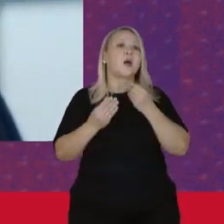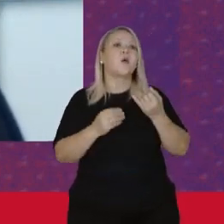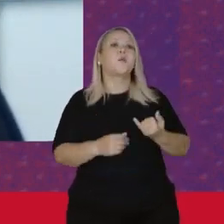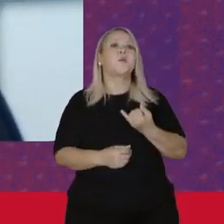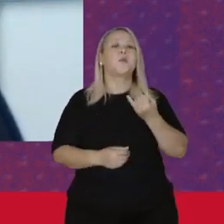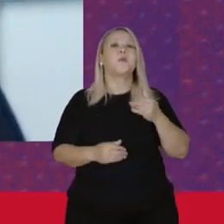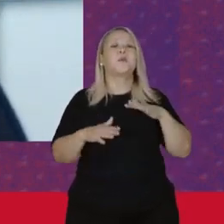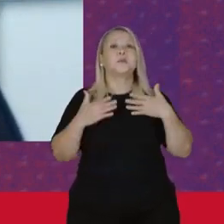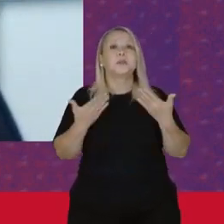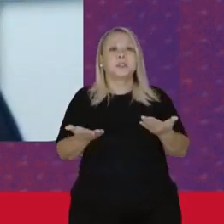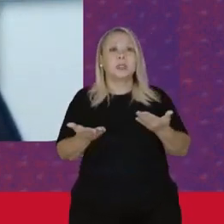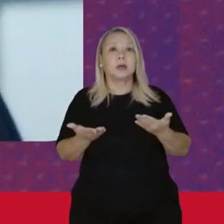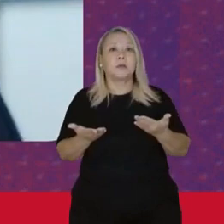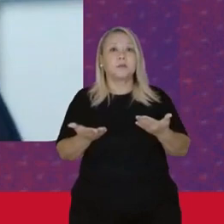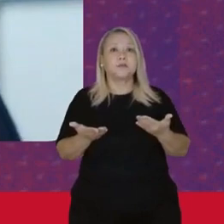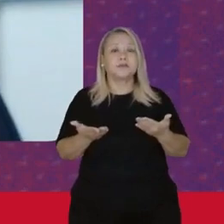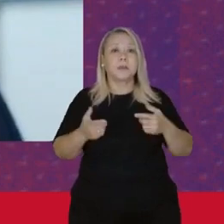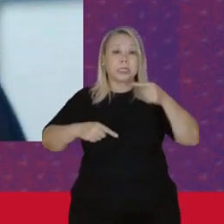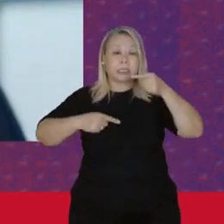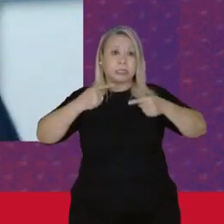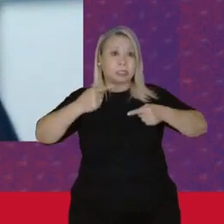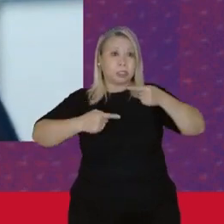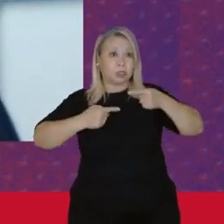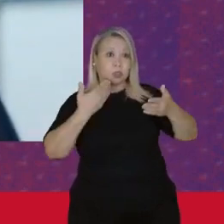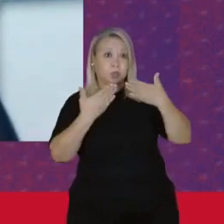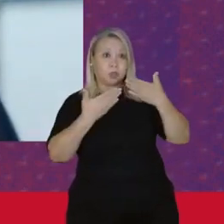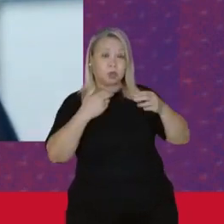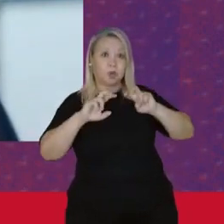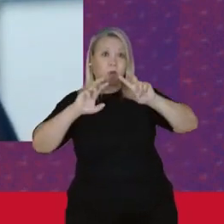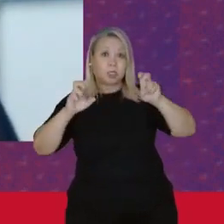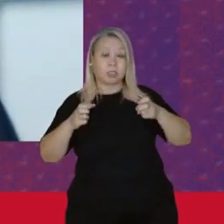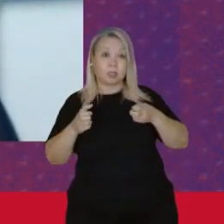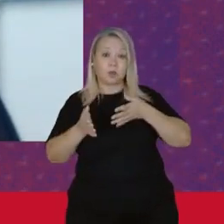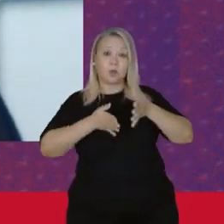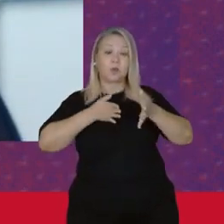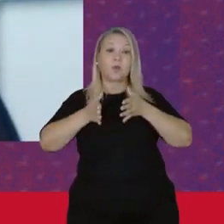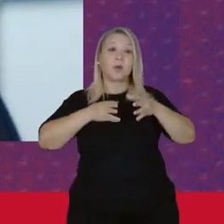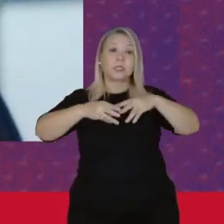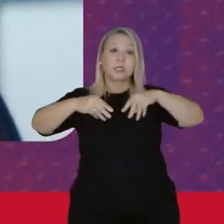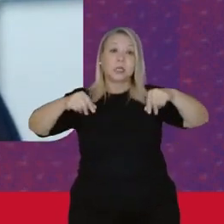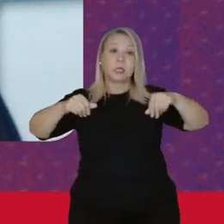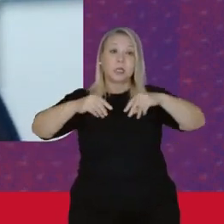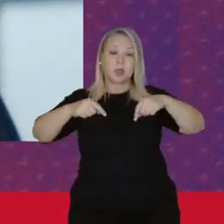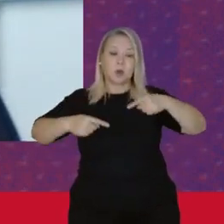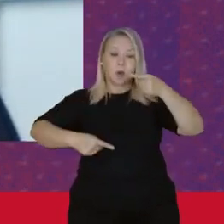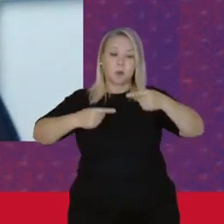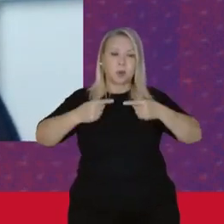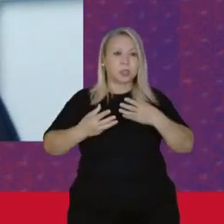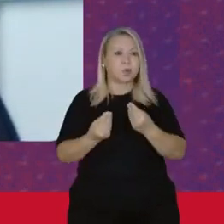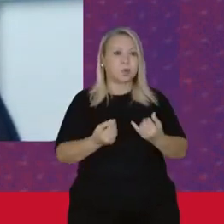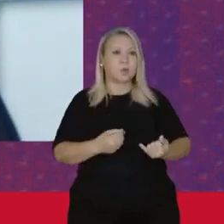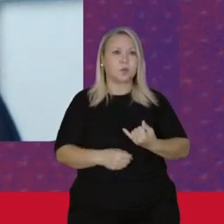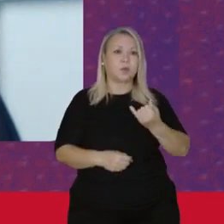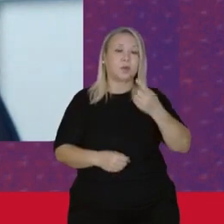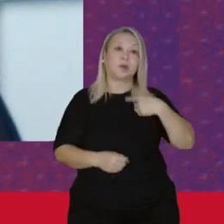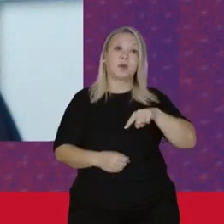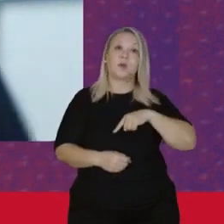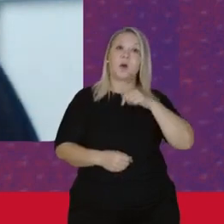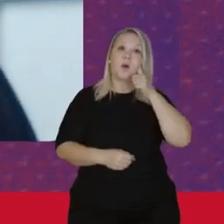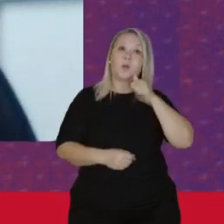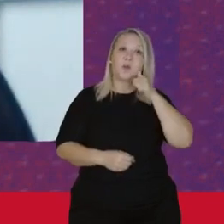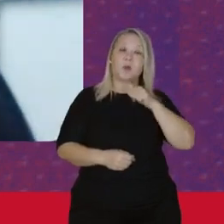importante essa discussão. Primeiro, a questão do acesso à terra. Uma política muito importante para nós mulheres foi